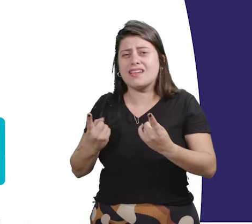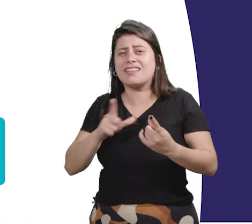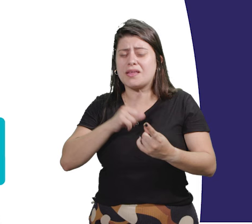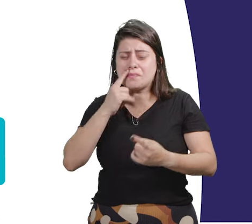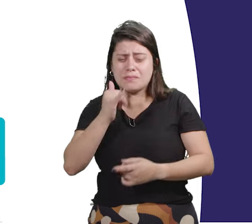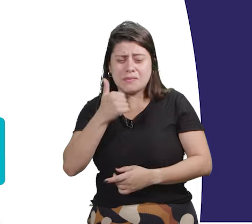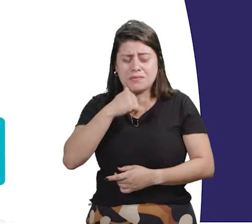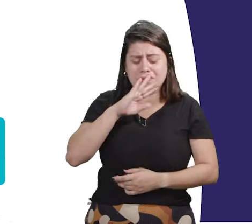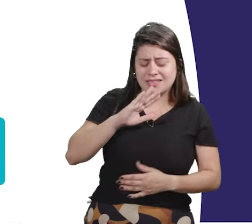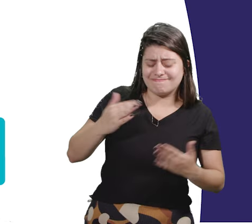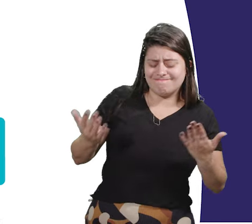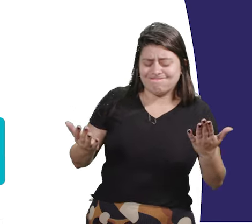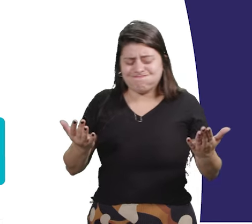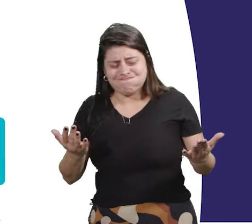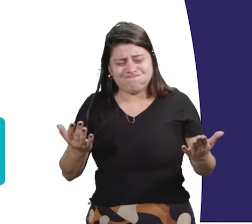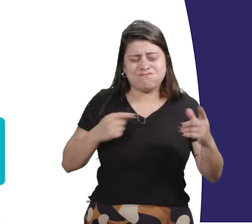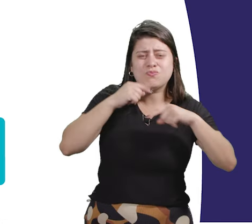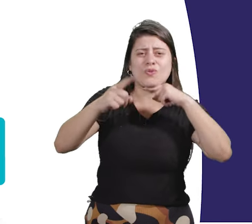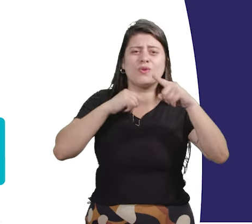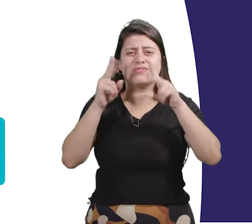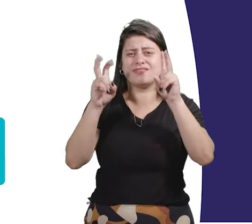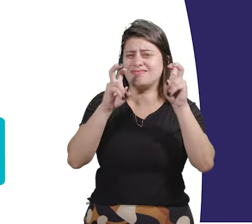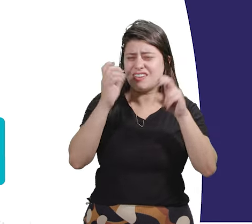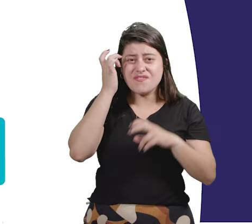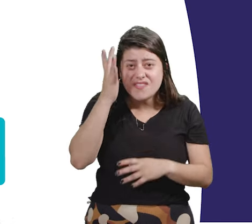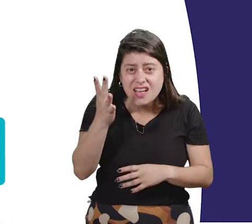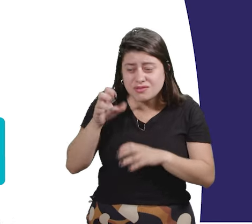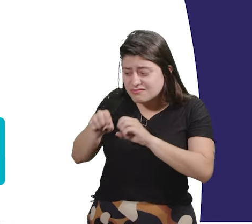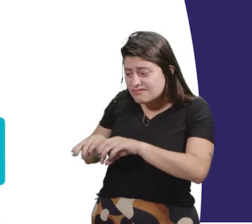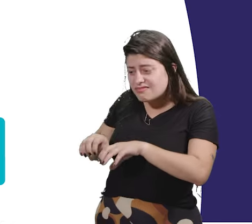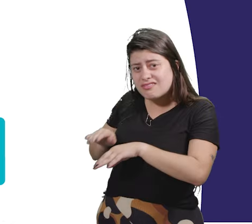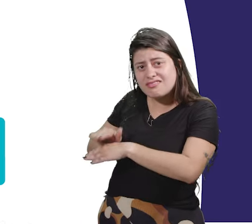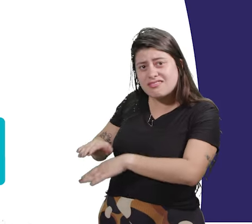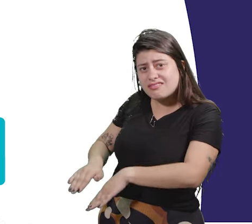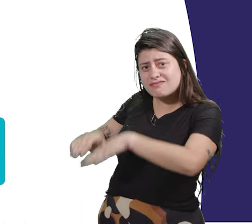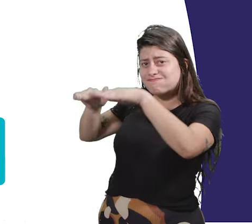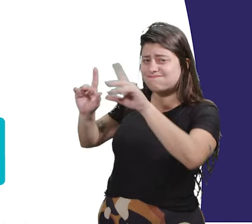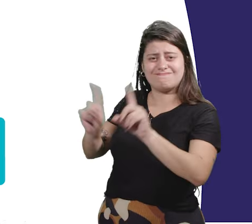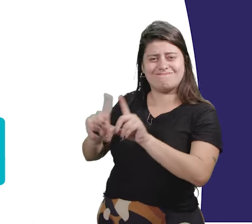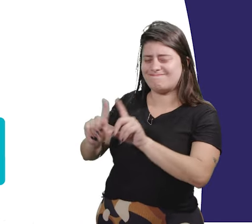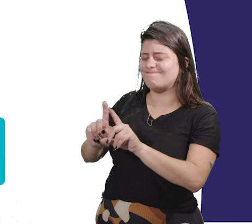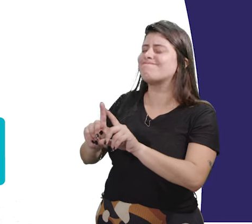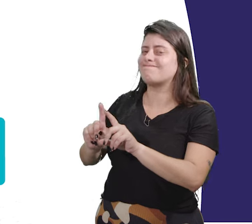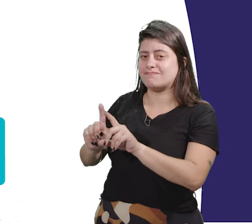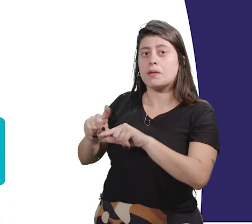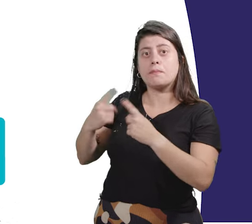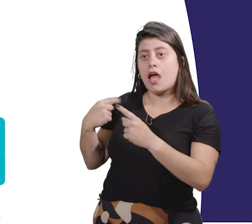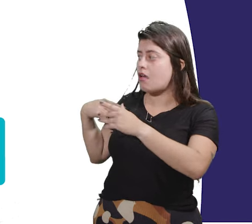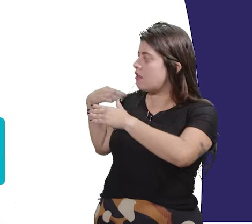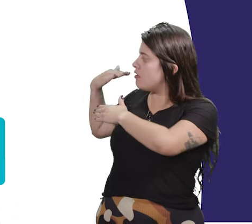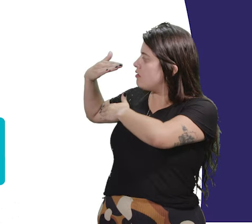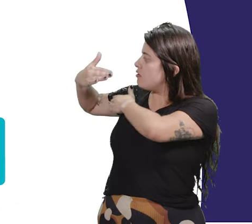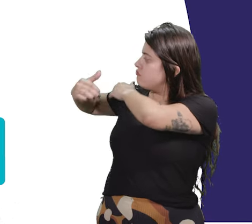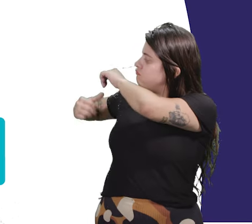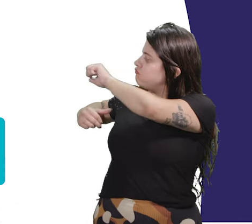vários assuntos. Nunca foi fácil educar uma criança. Mas ao longo do tempo a gente teve algumas mudanças nessa abordagem, né? O